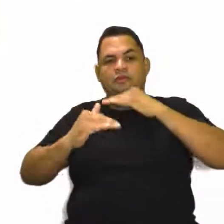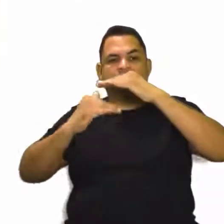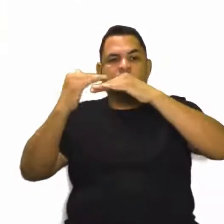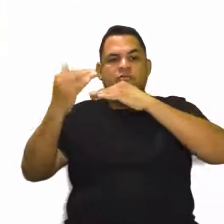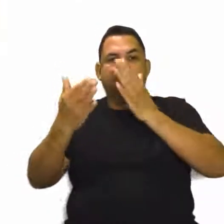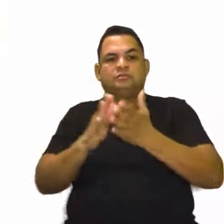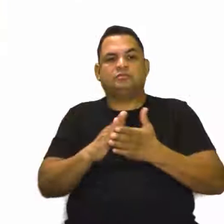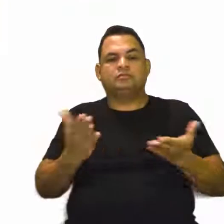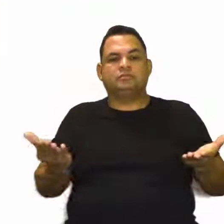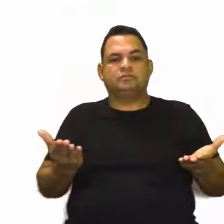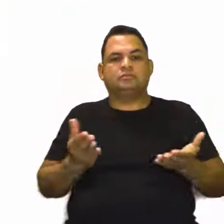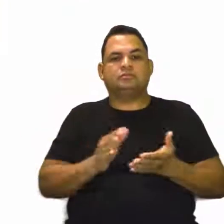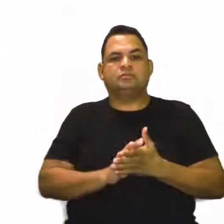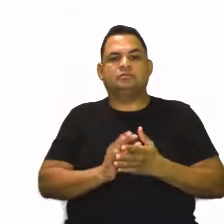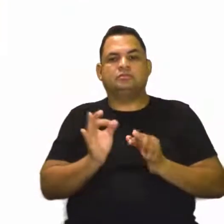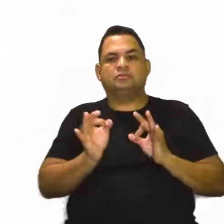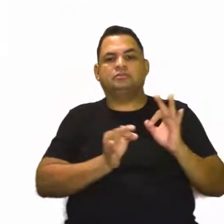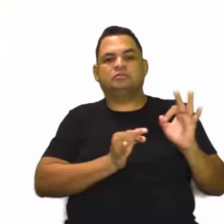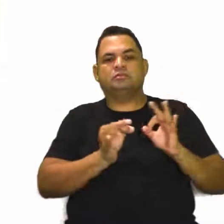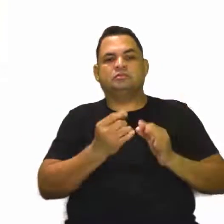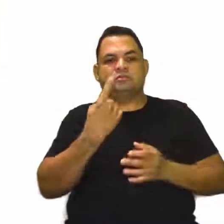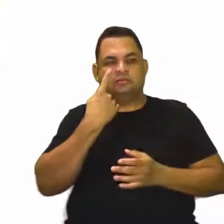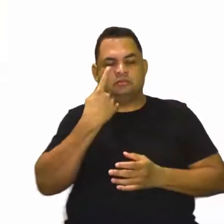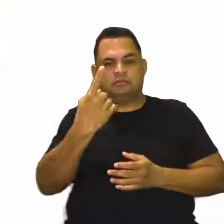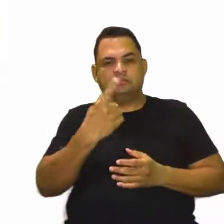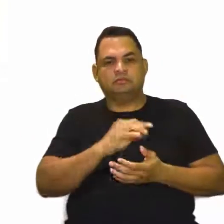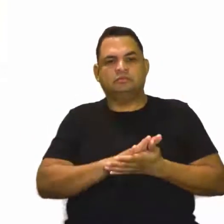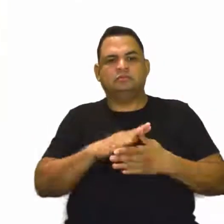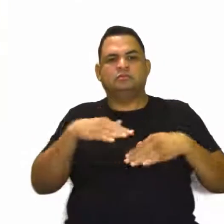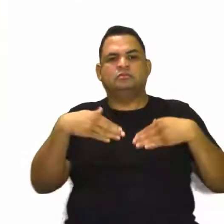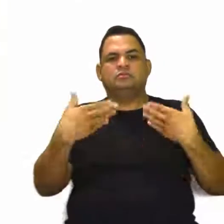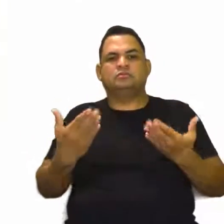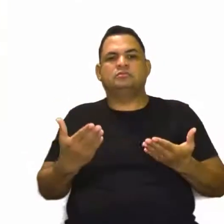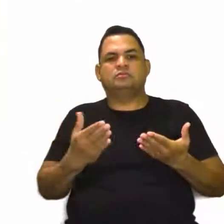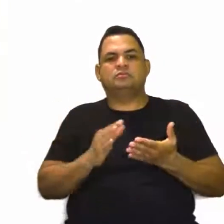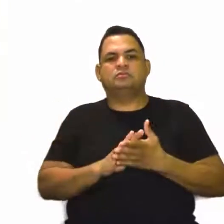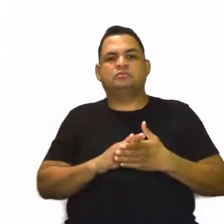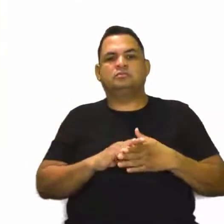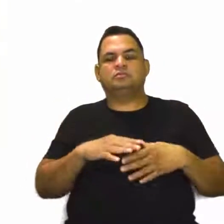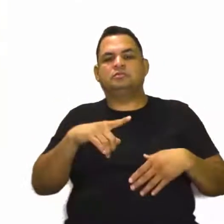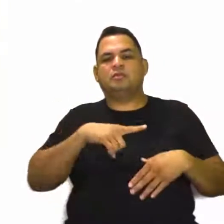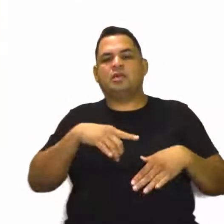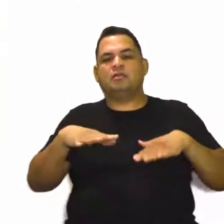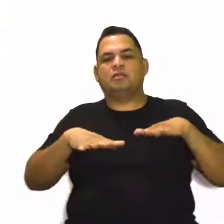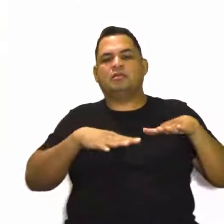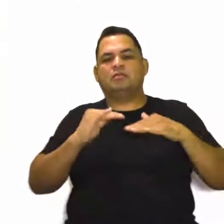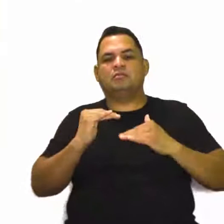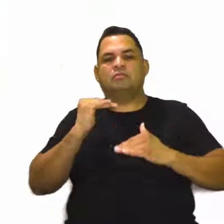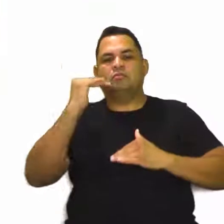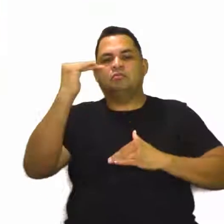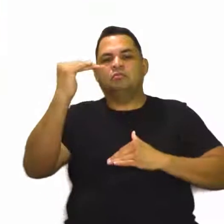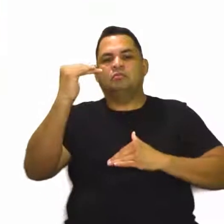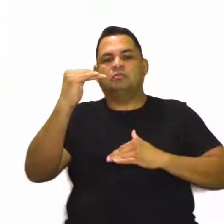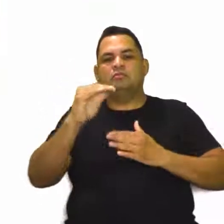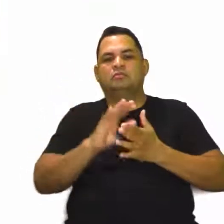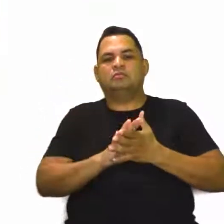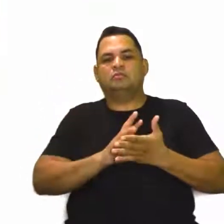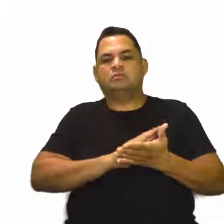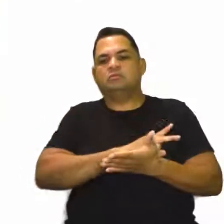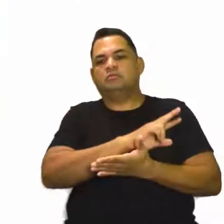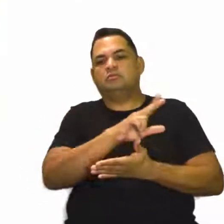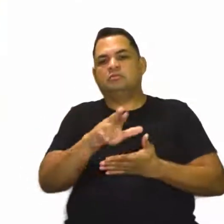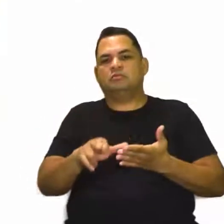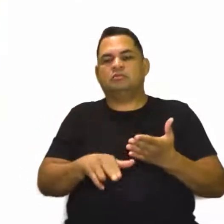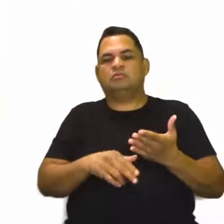desempenho, né? É só um esqueminha para você observar que quando eu estou em movimento, eu alcanço aí